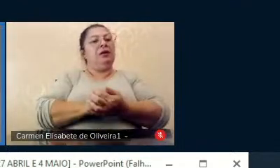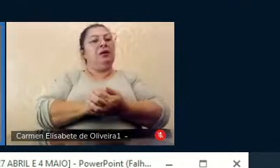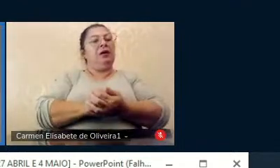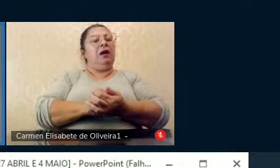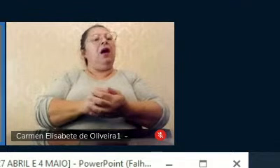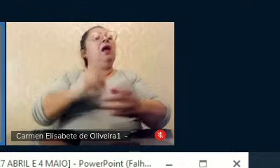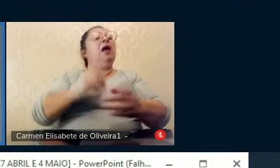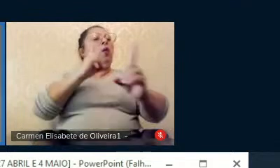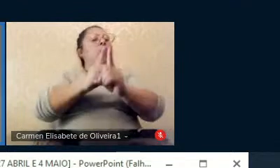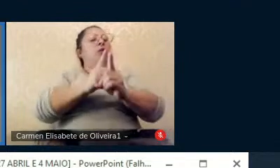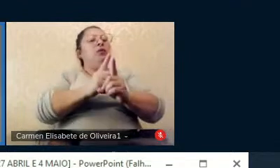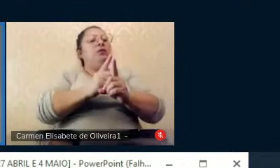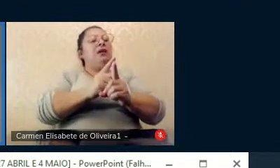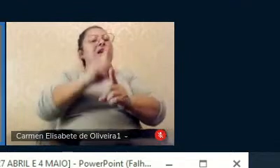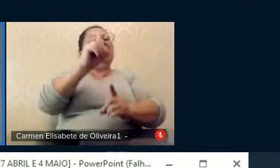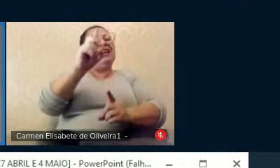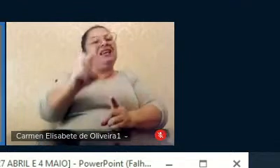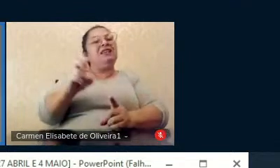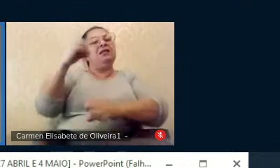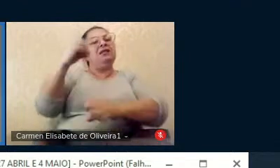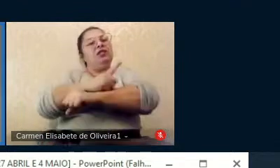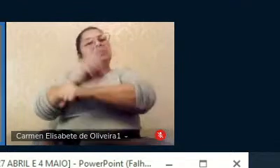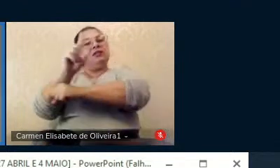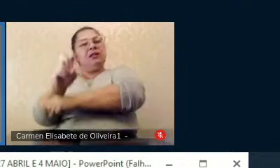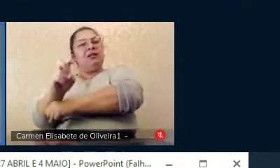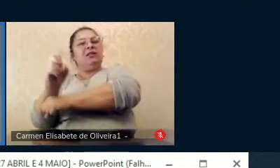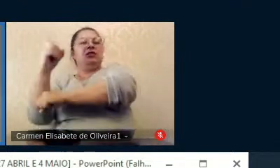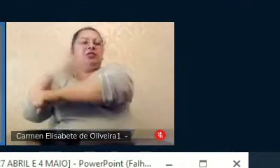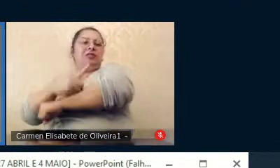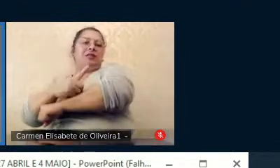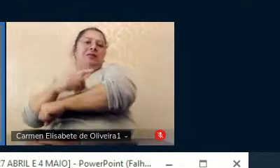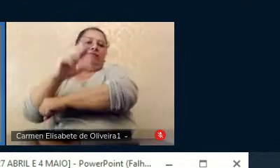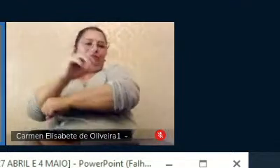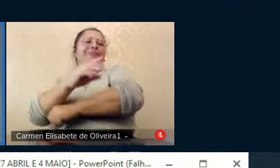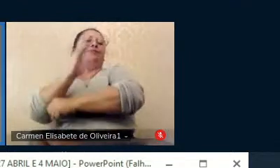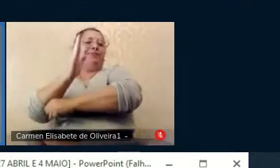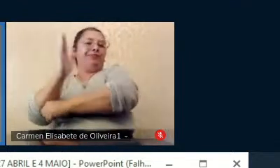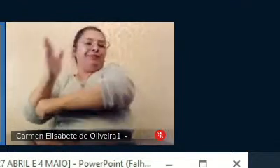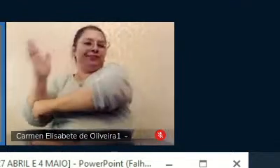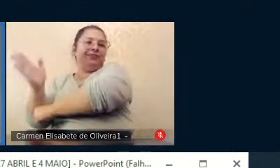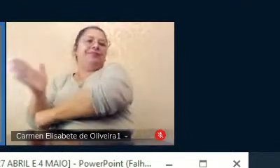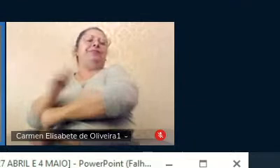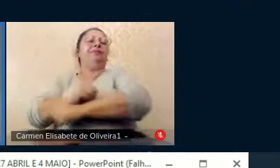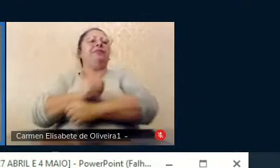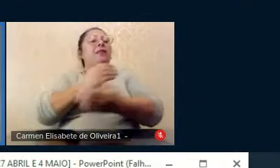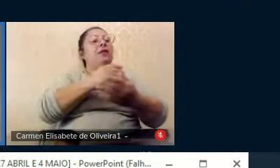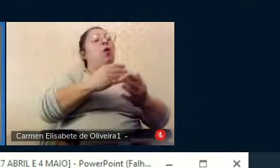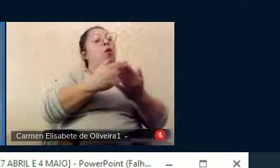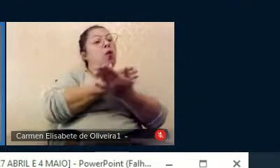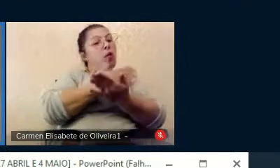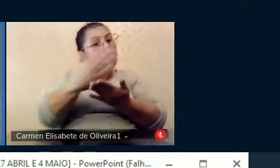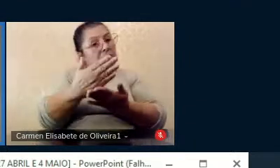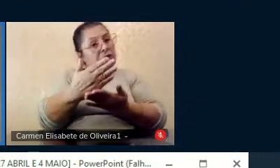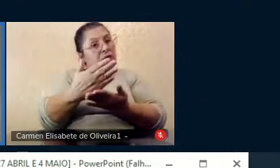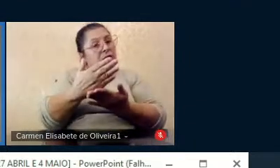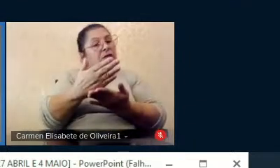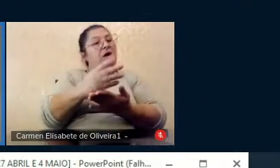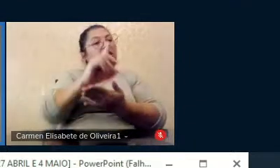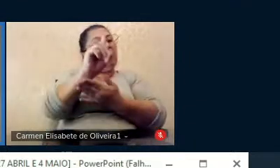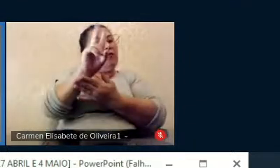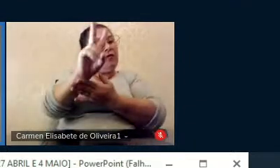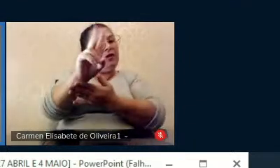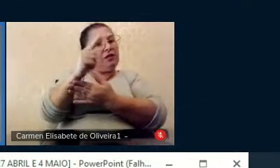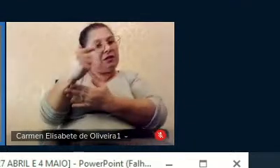encontros quinzenais, mas a semana que vem nós teremos um novo encontro, tá? Então, abril 27, maio,